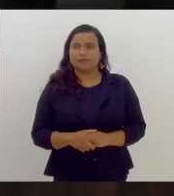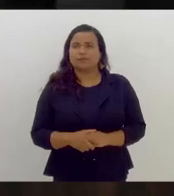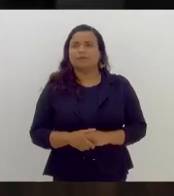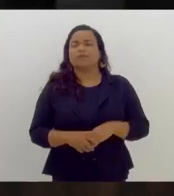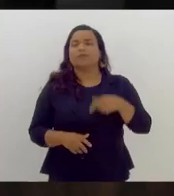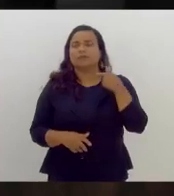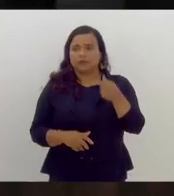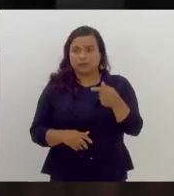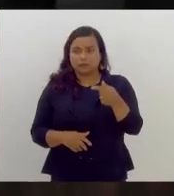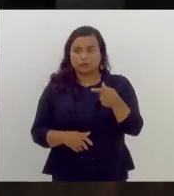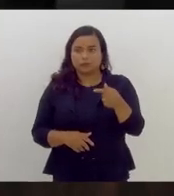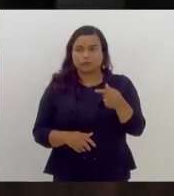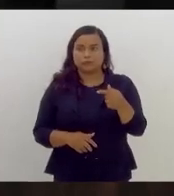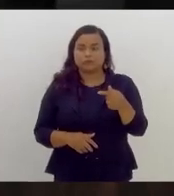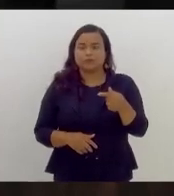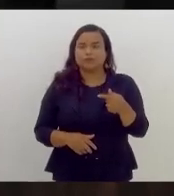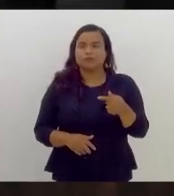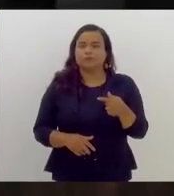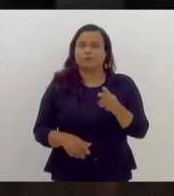27º da pauta.